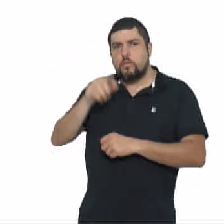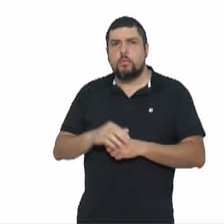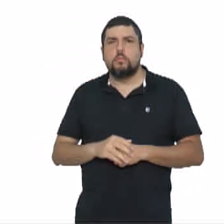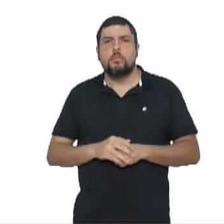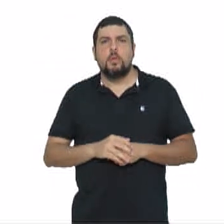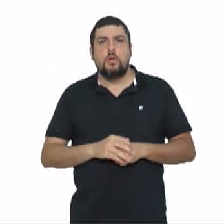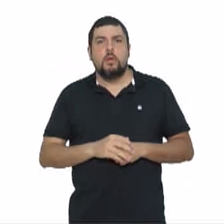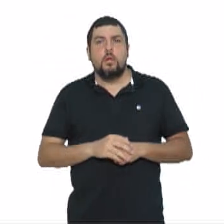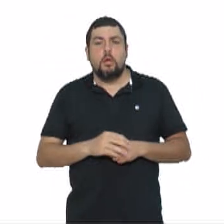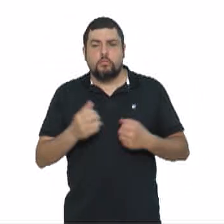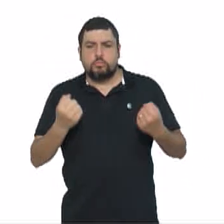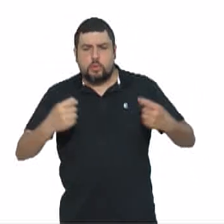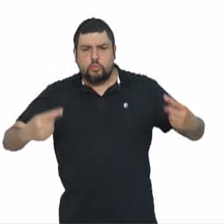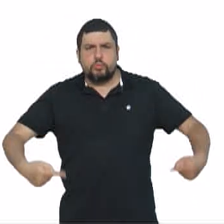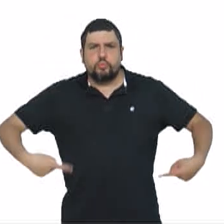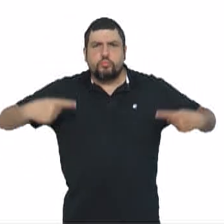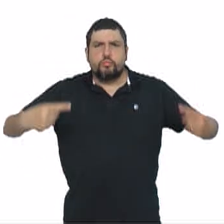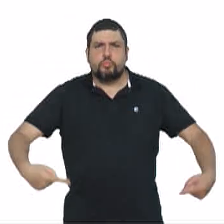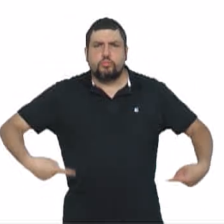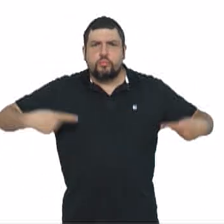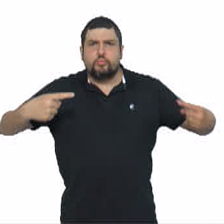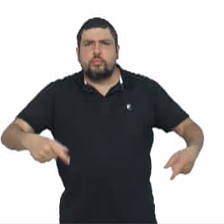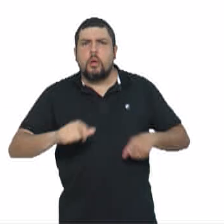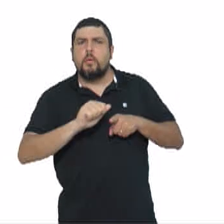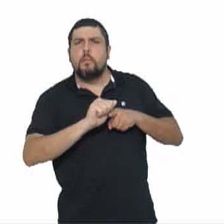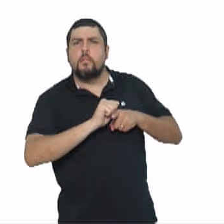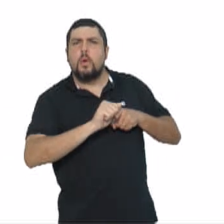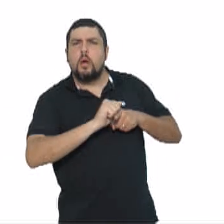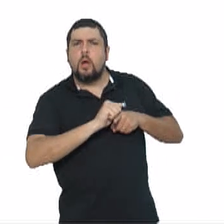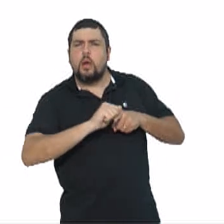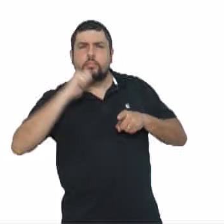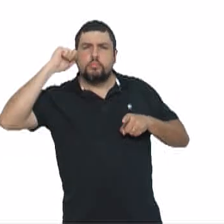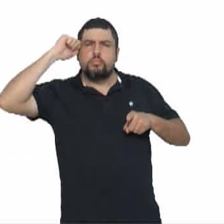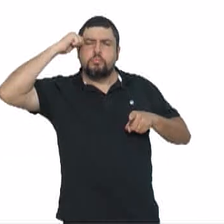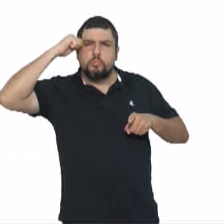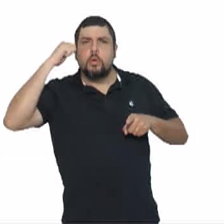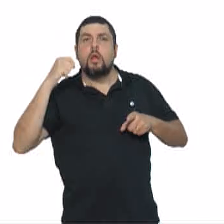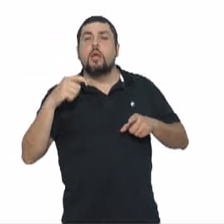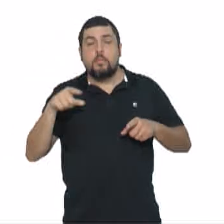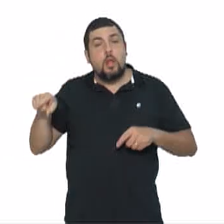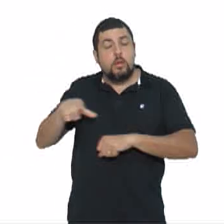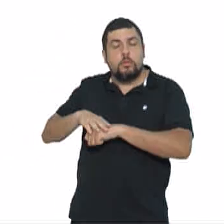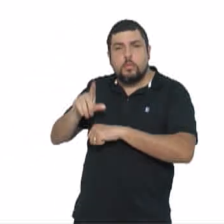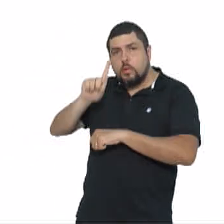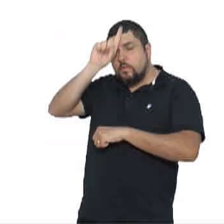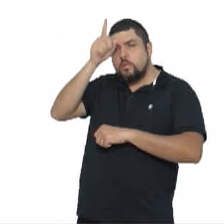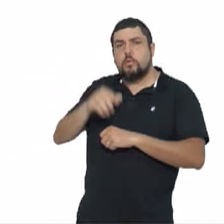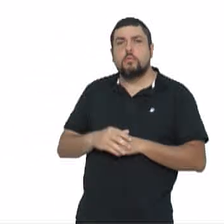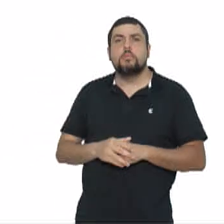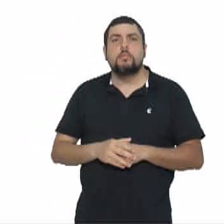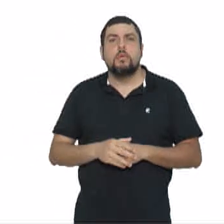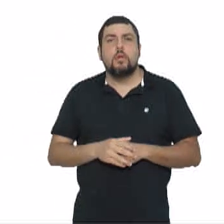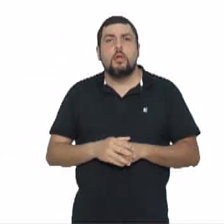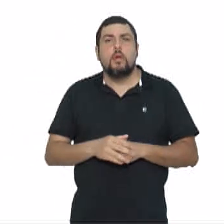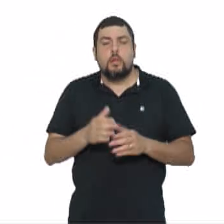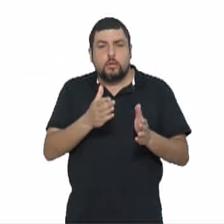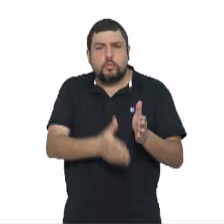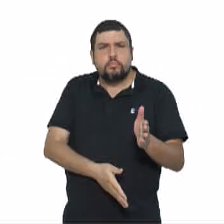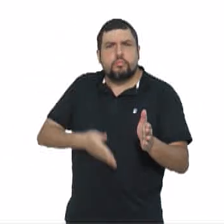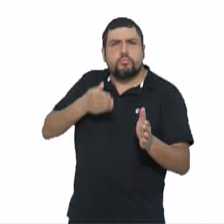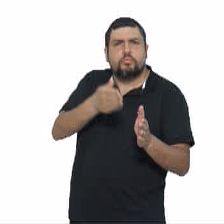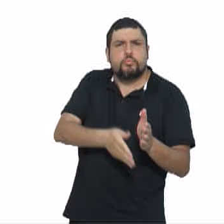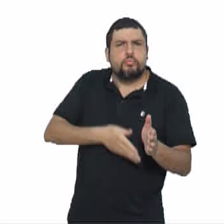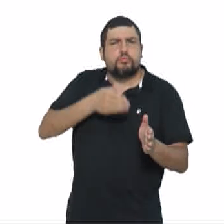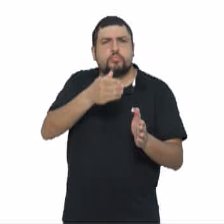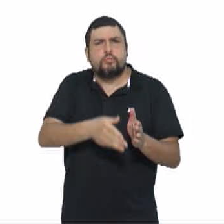borracha, também ele começou a pensar sobre isso. Estrada de ferro eletromagnética, fonógrafo,